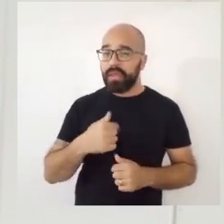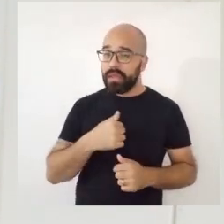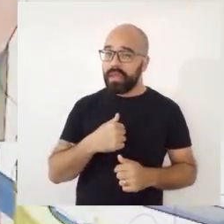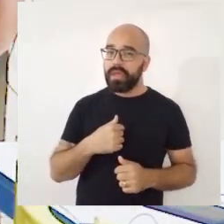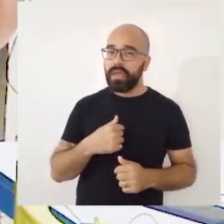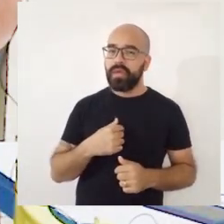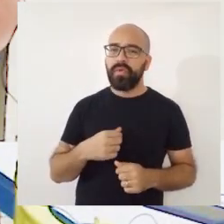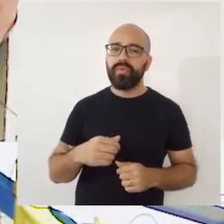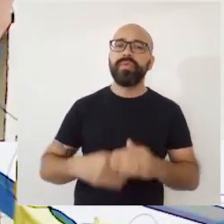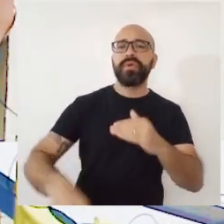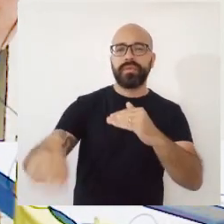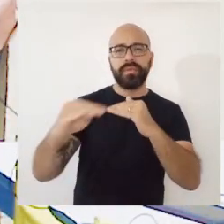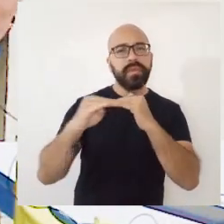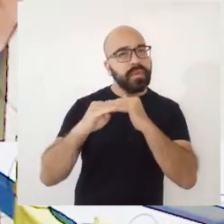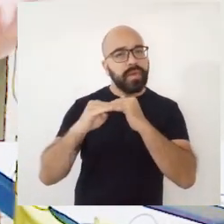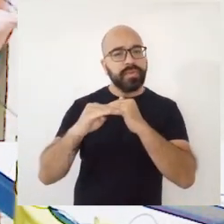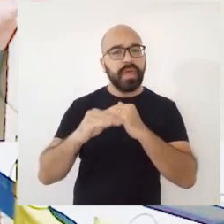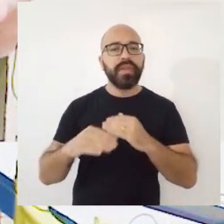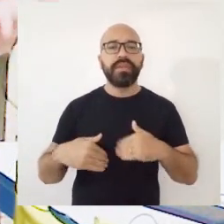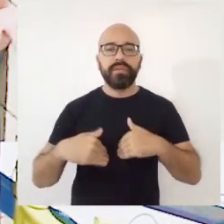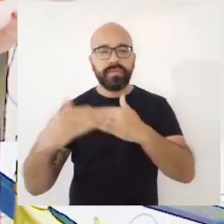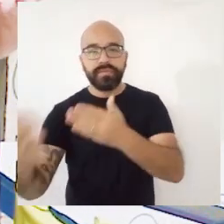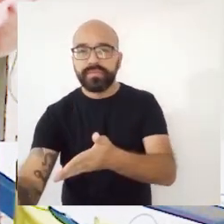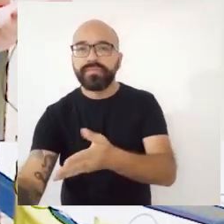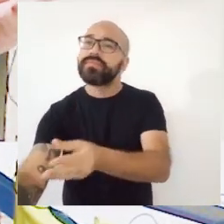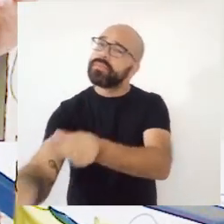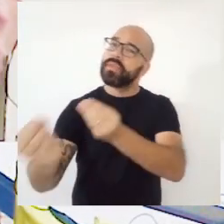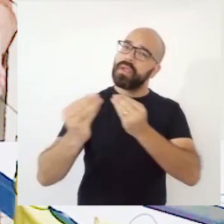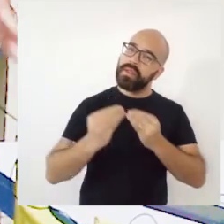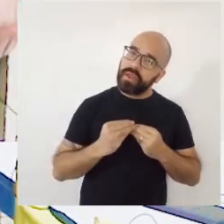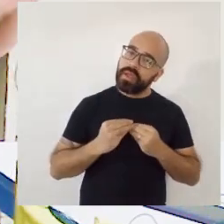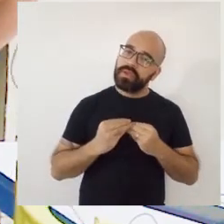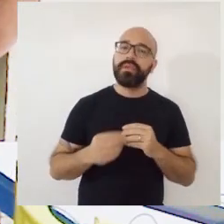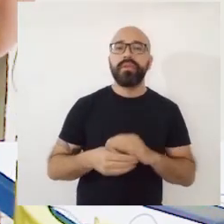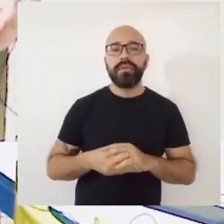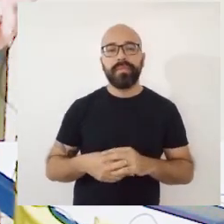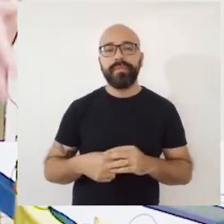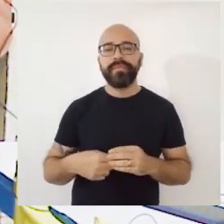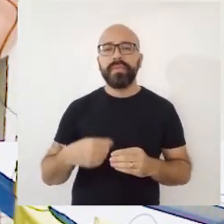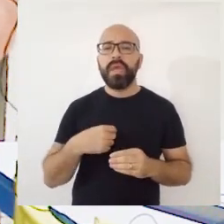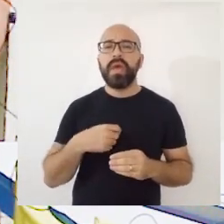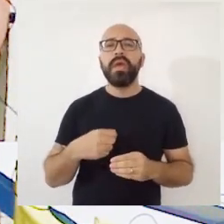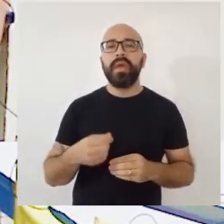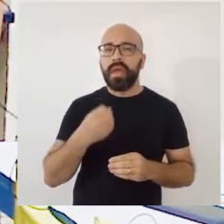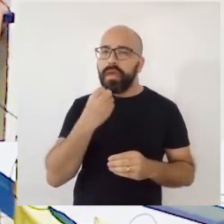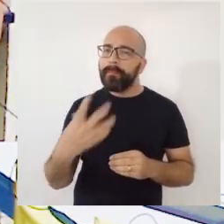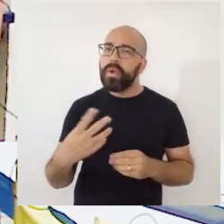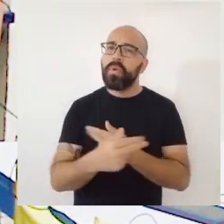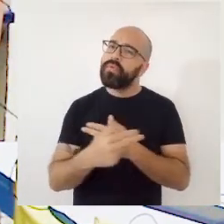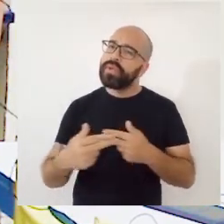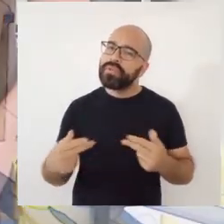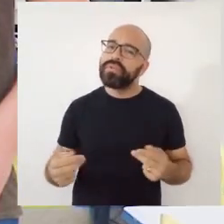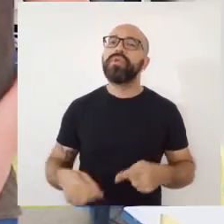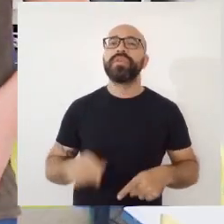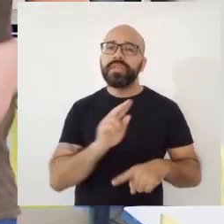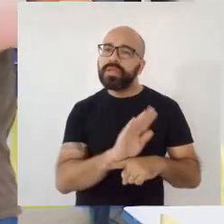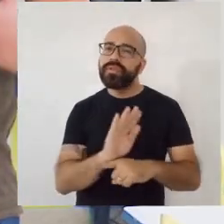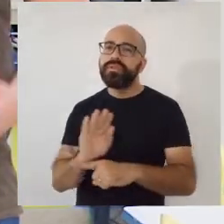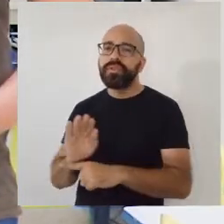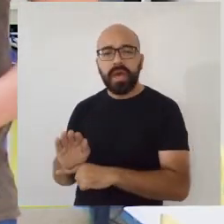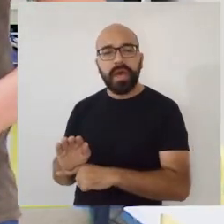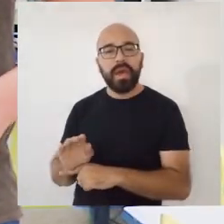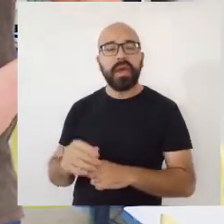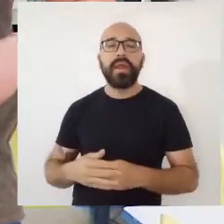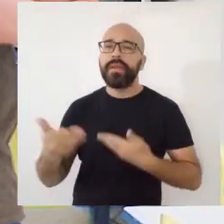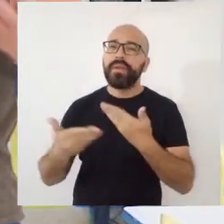responde. Então, para mim, reciprocidade é um ato de generosidade, né? É um ato de ajuda. Seria isso. Agir de